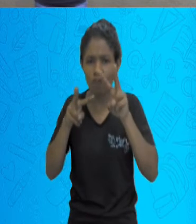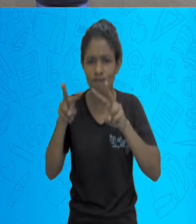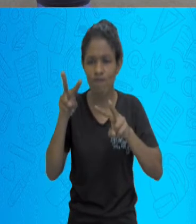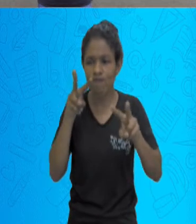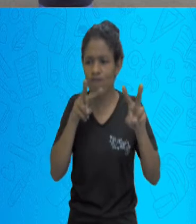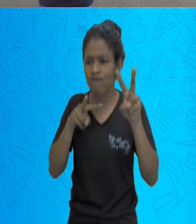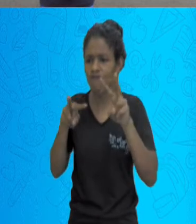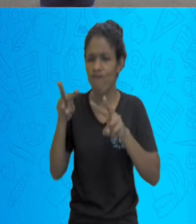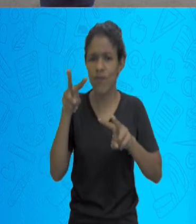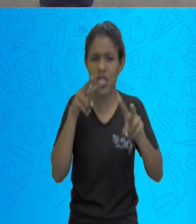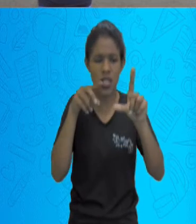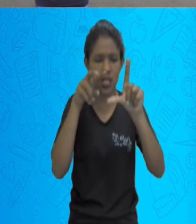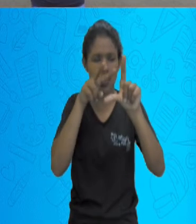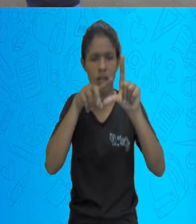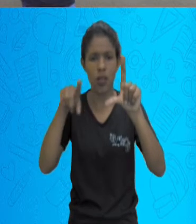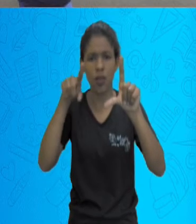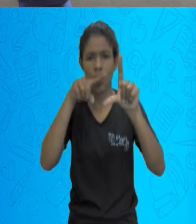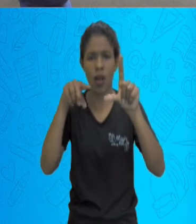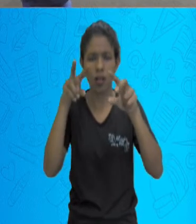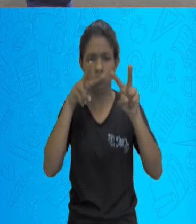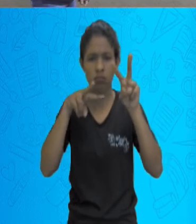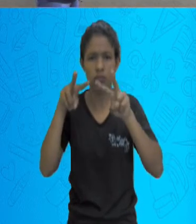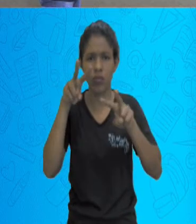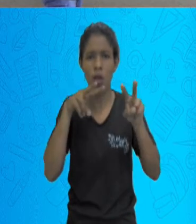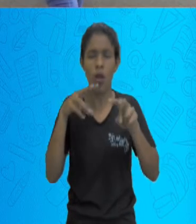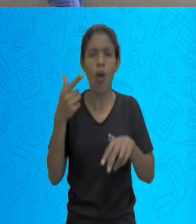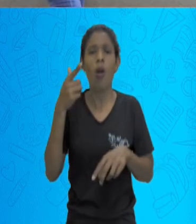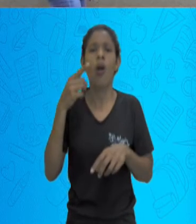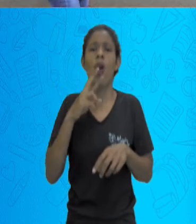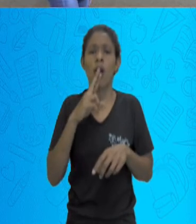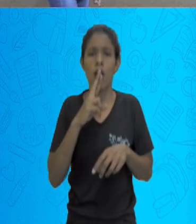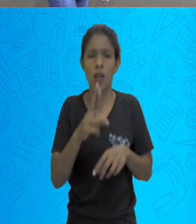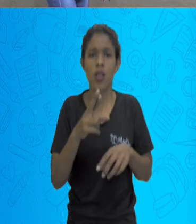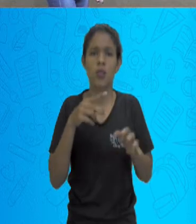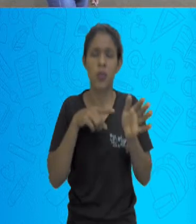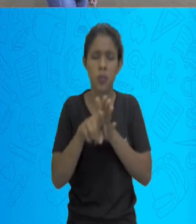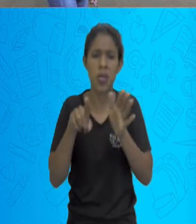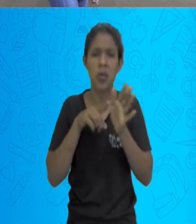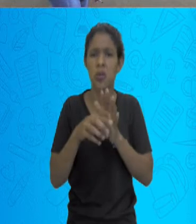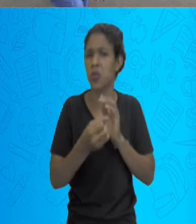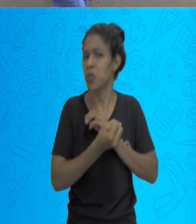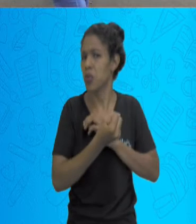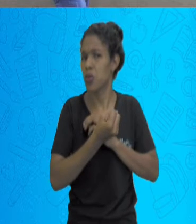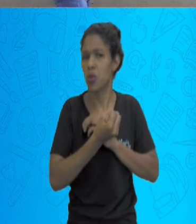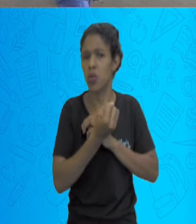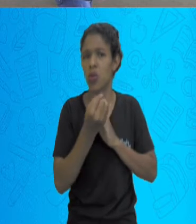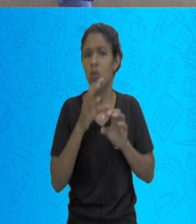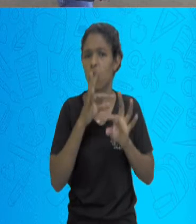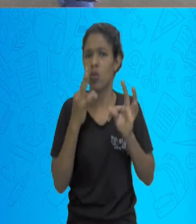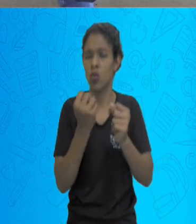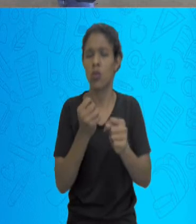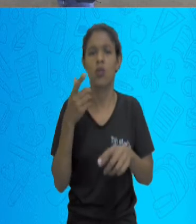dados fornecidos no gráfico, nós conseguimos responder todas essas perguntas.